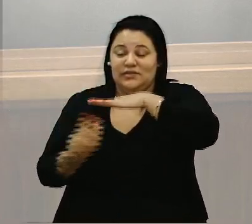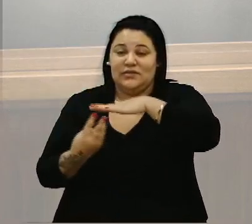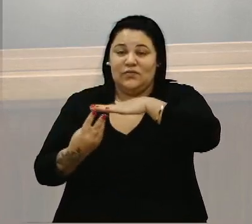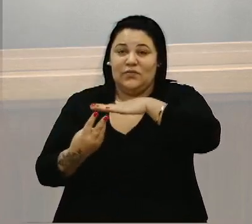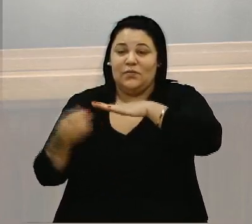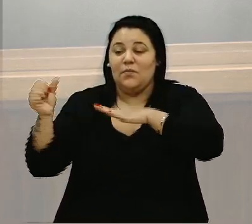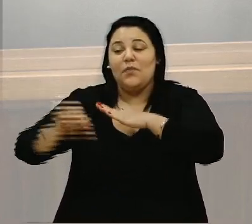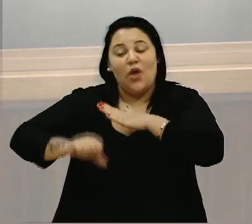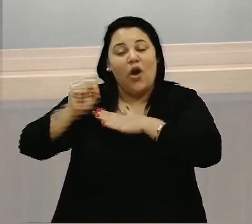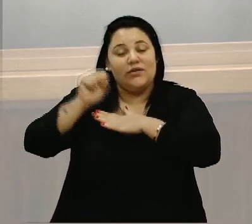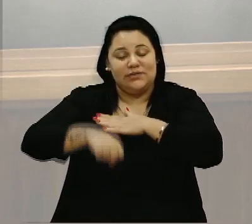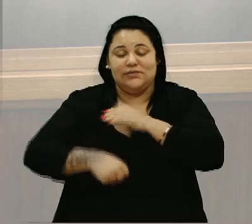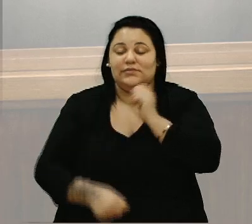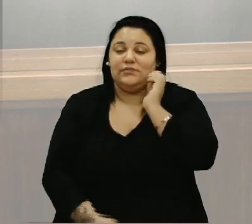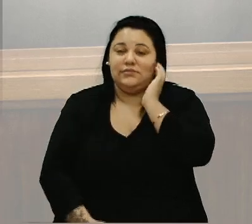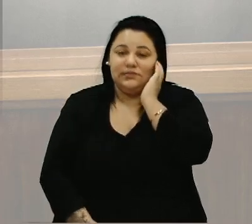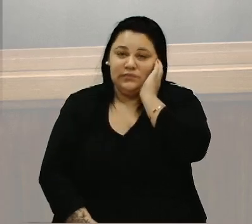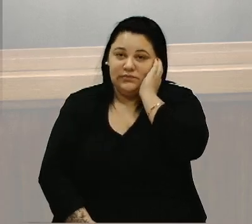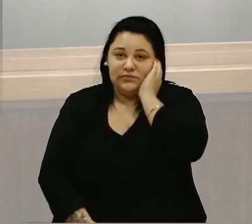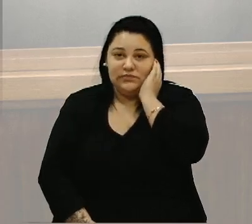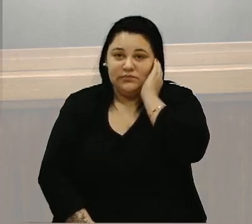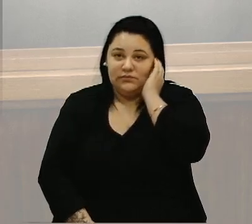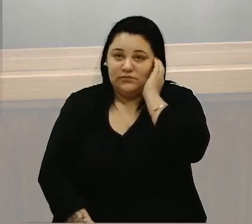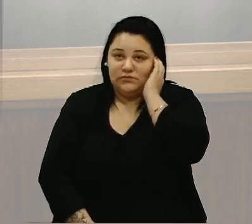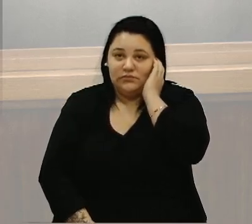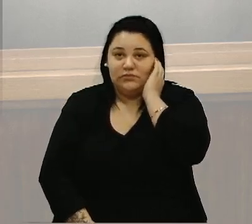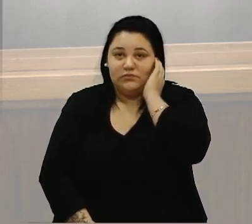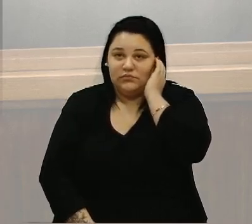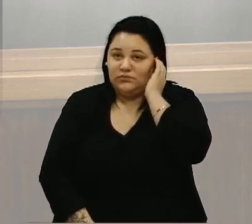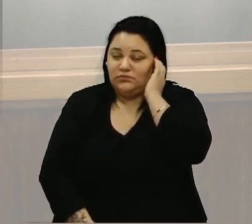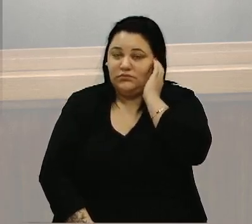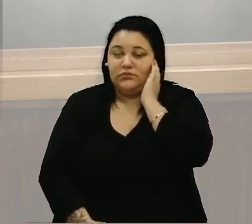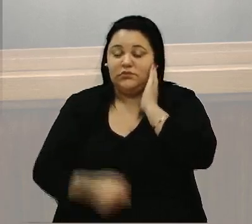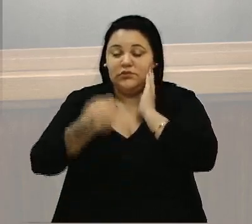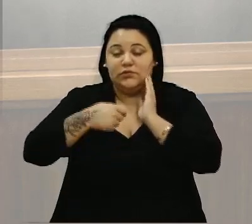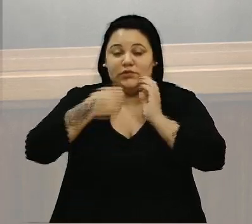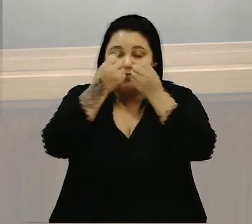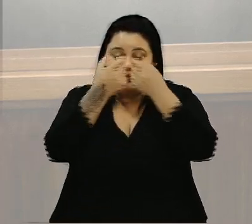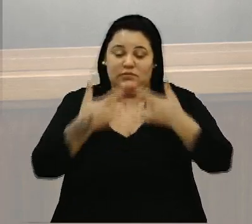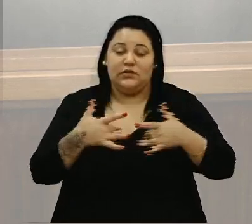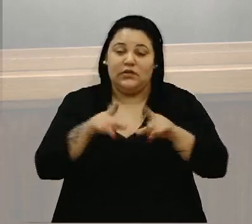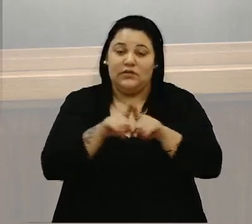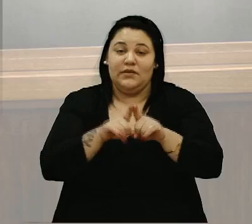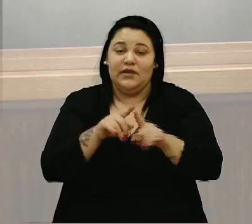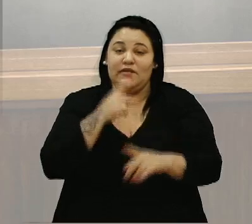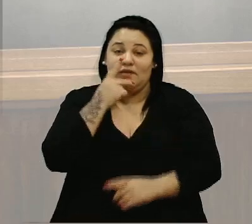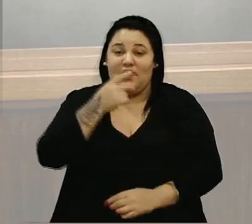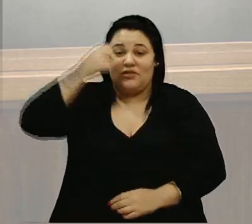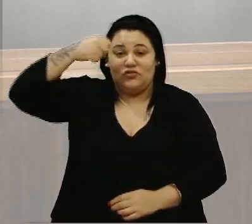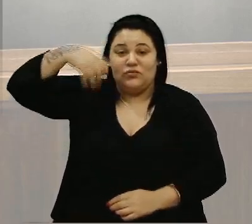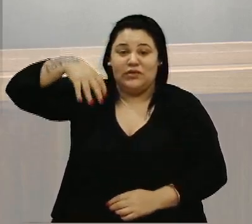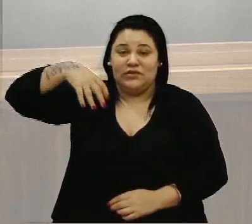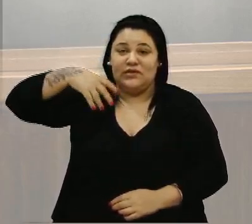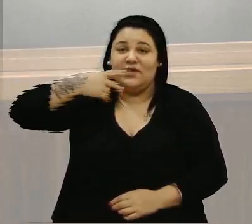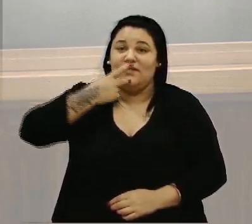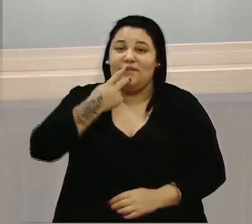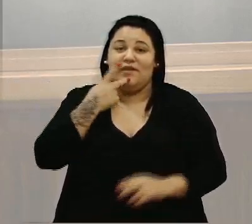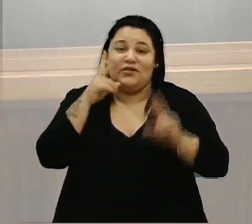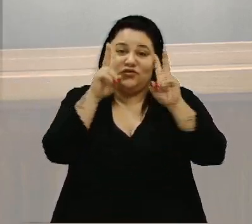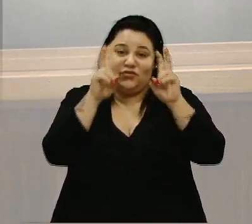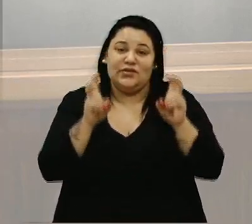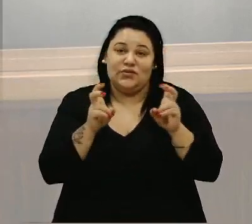sim. E eu não posso deixar de citar que falar de iluminação é falar de um tema